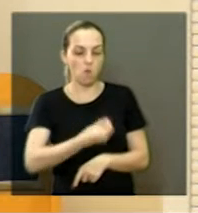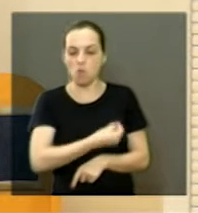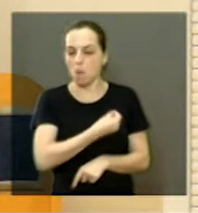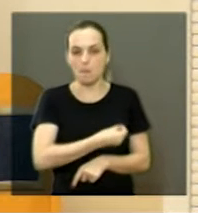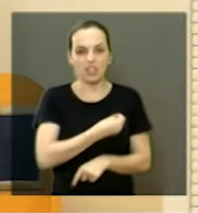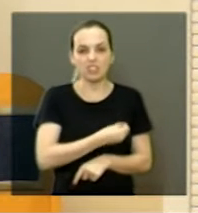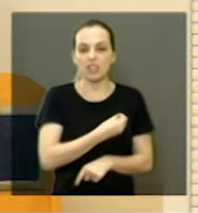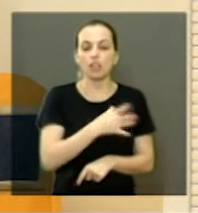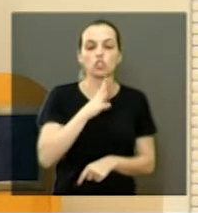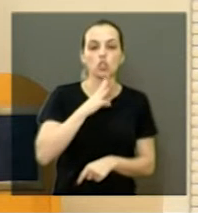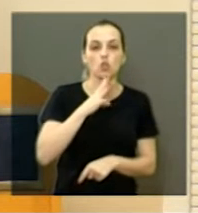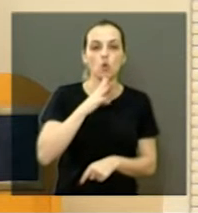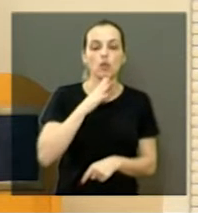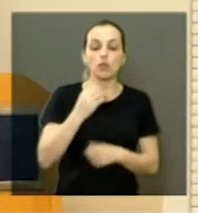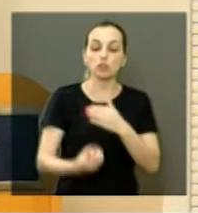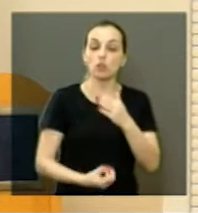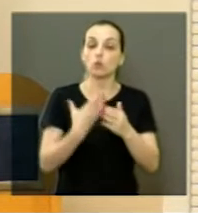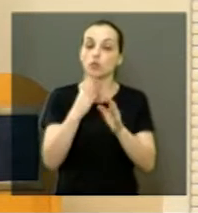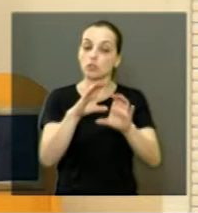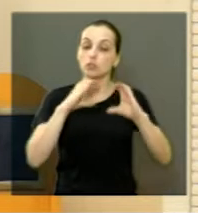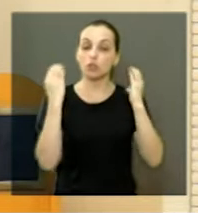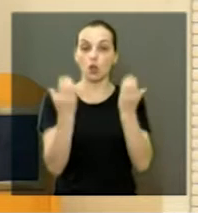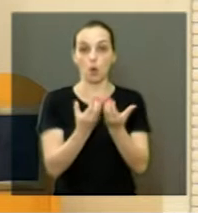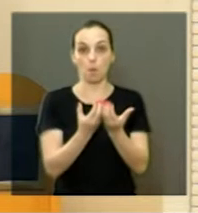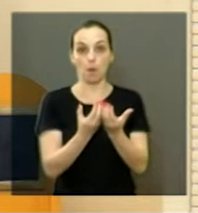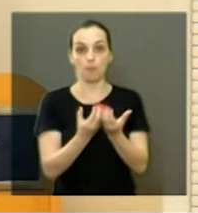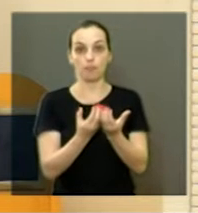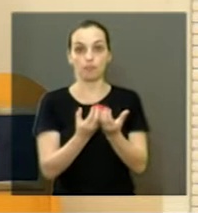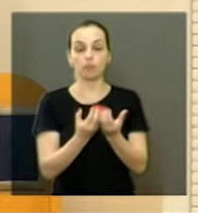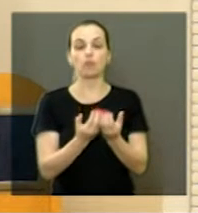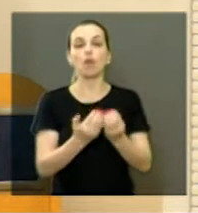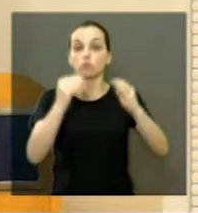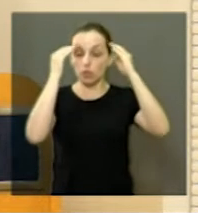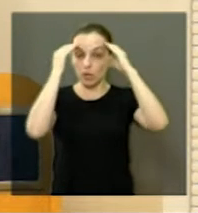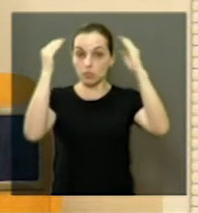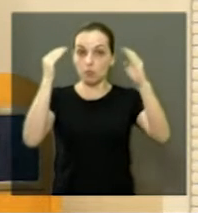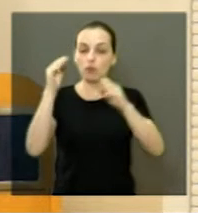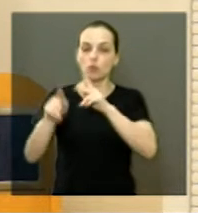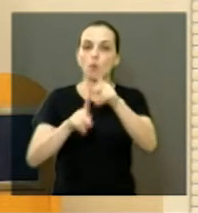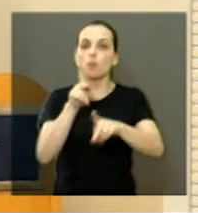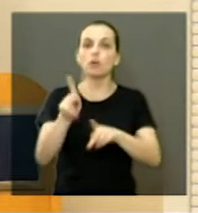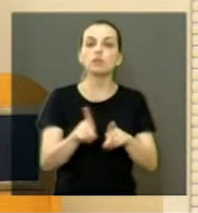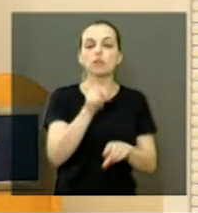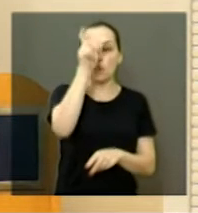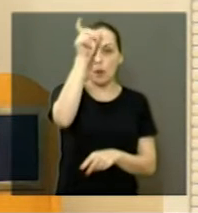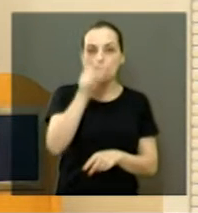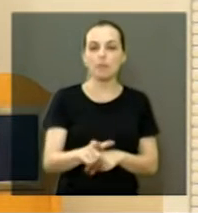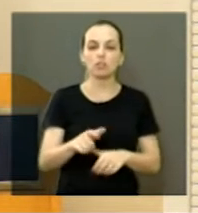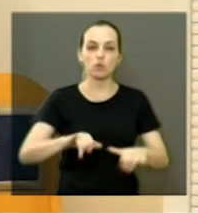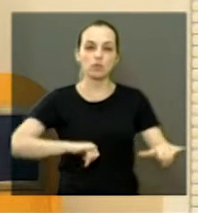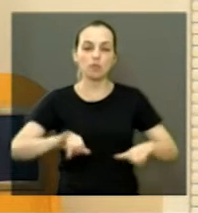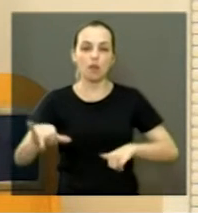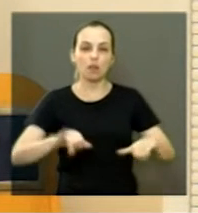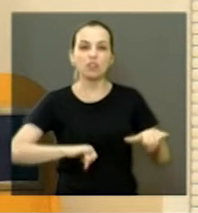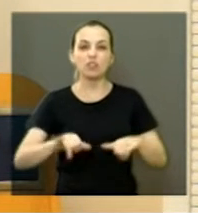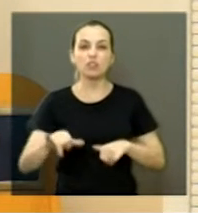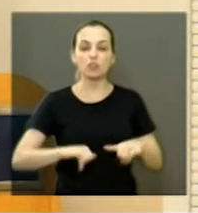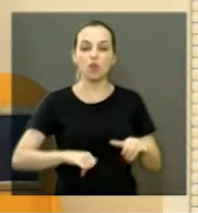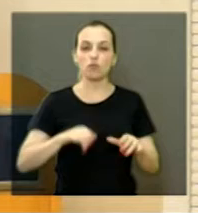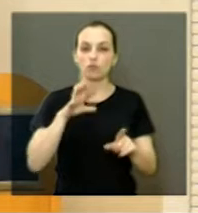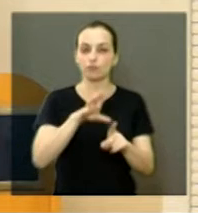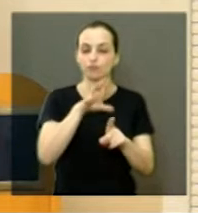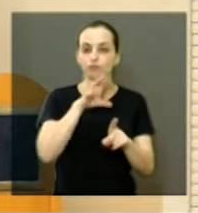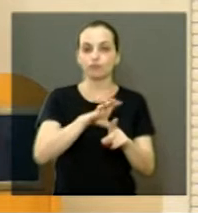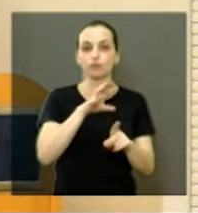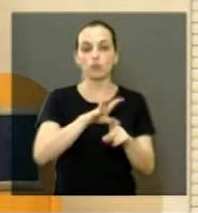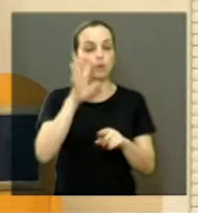quero aqui registrar em primeiro lugar o meu respeito maior a voz do povo com pessoas que mais sofrem diretamente com as